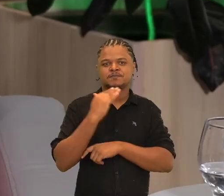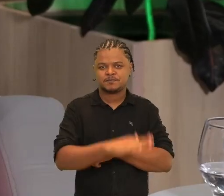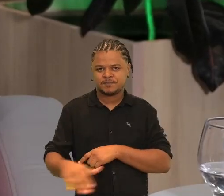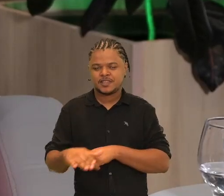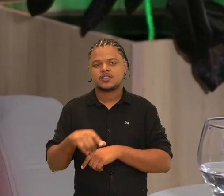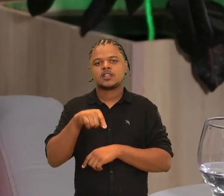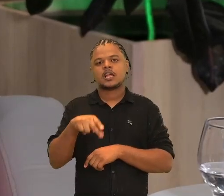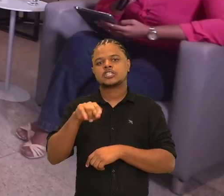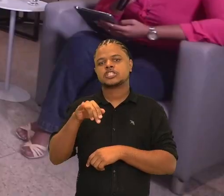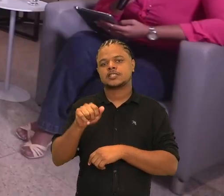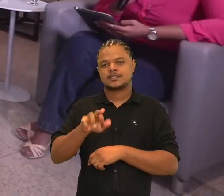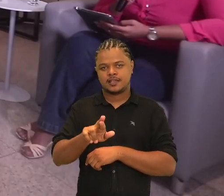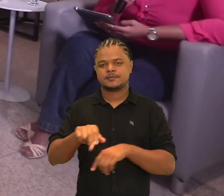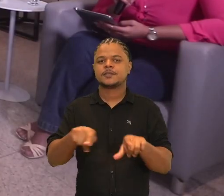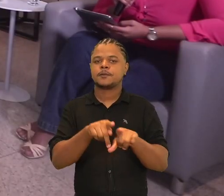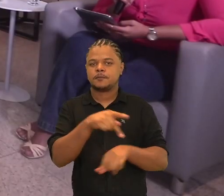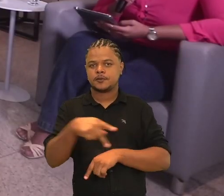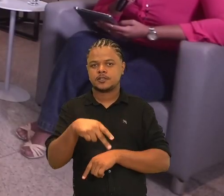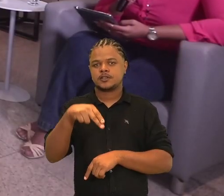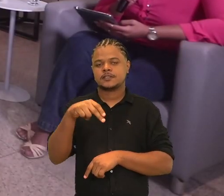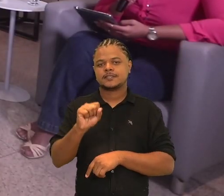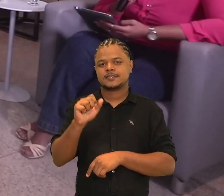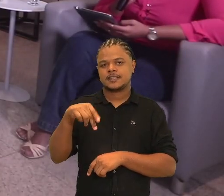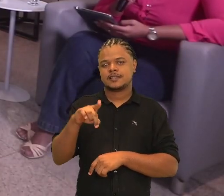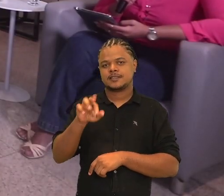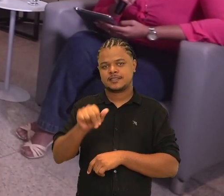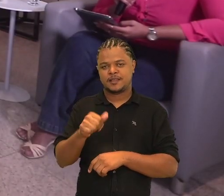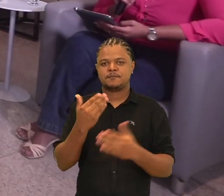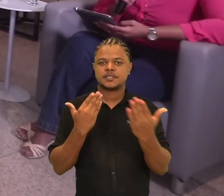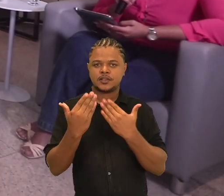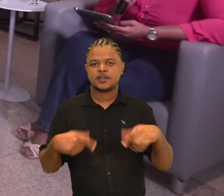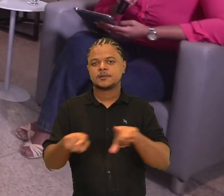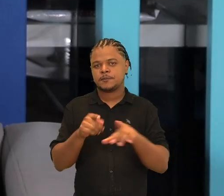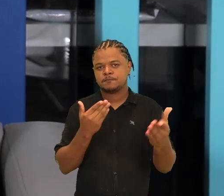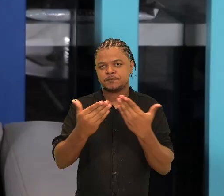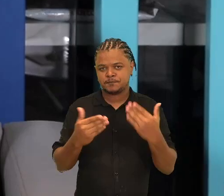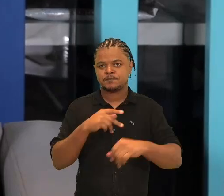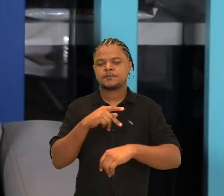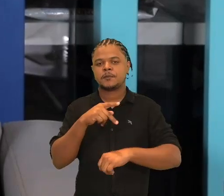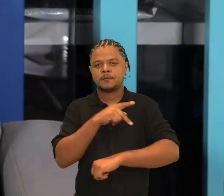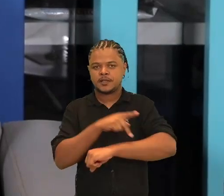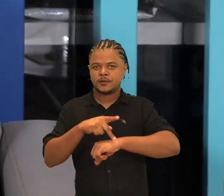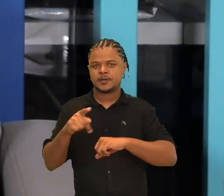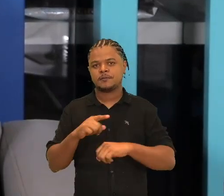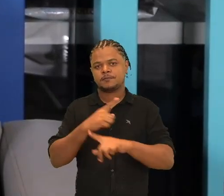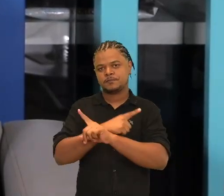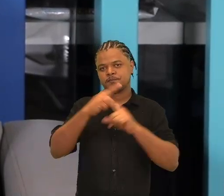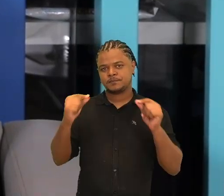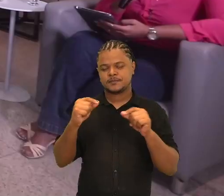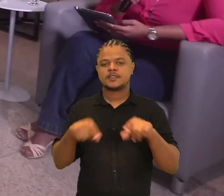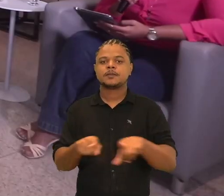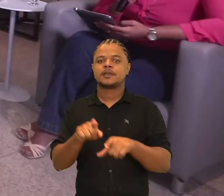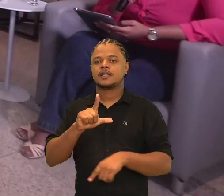Neurodesenvolvimento NINAR, a professora Sandra Medeiros, psicóloga e psicopedagoga da CEMED, e Lidiane Lima, que é